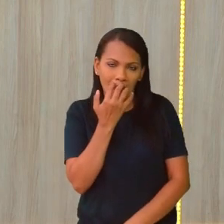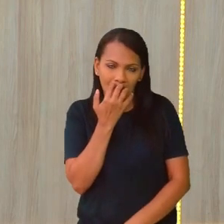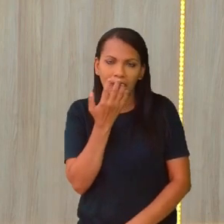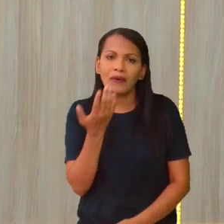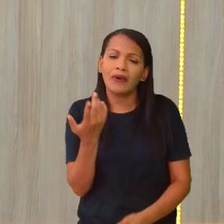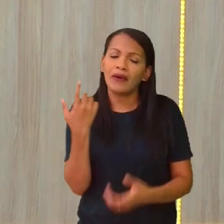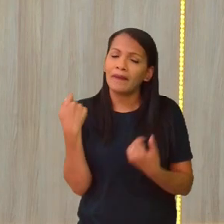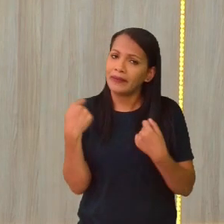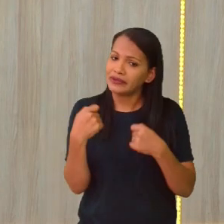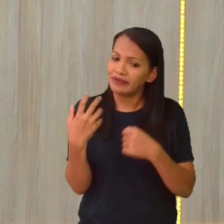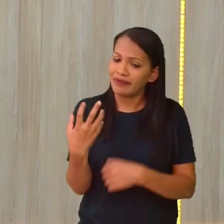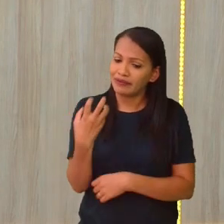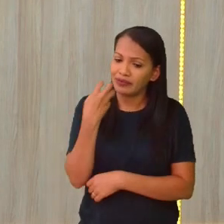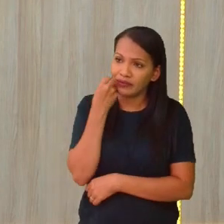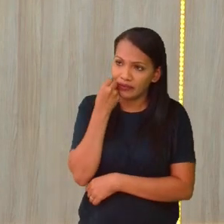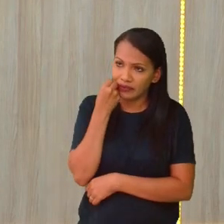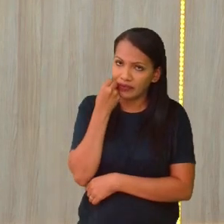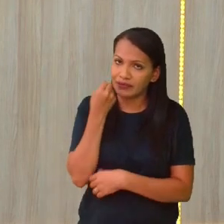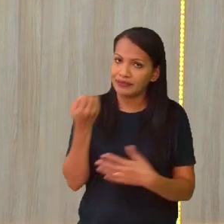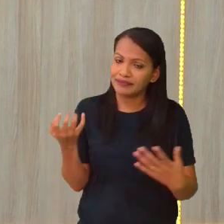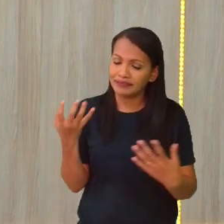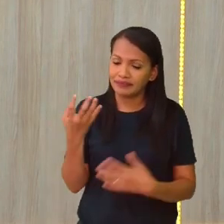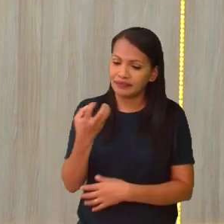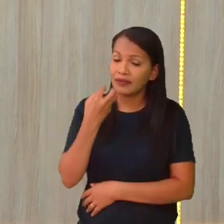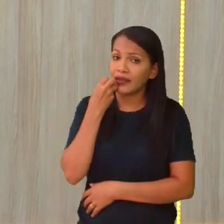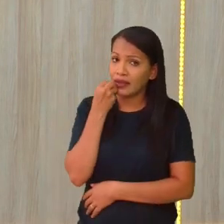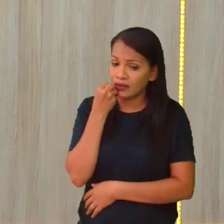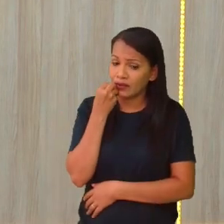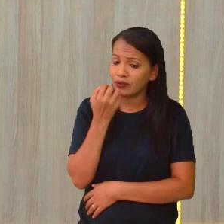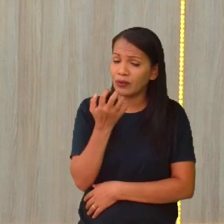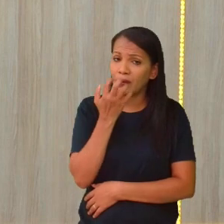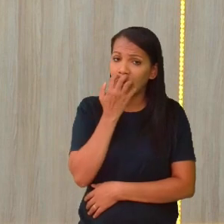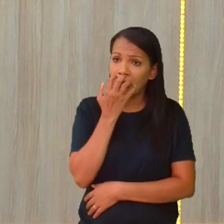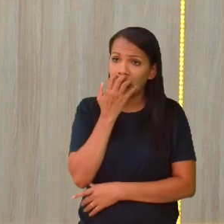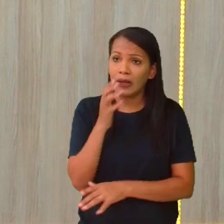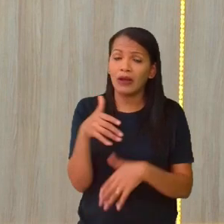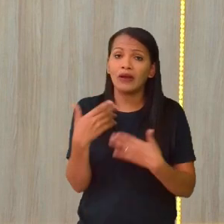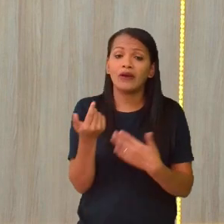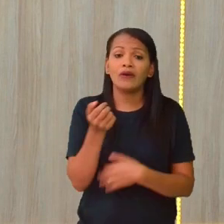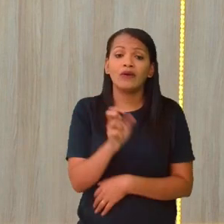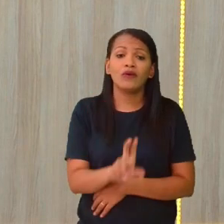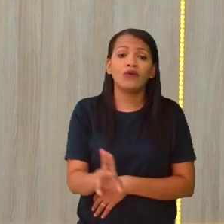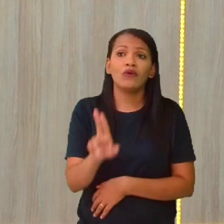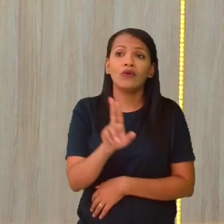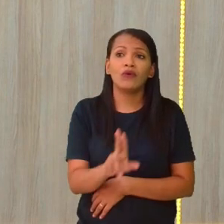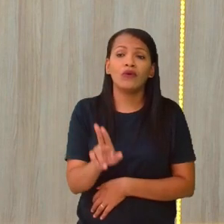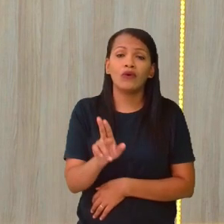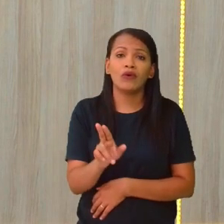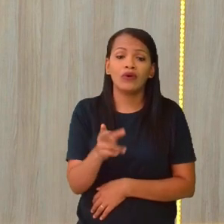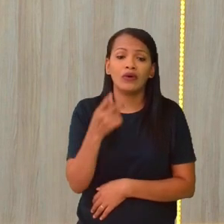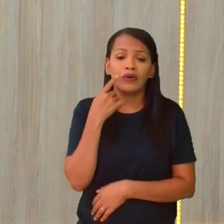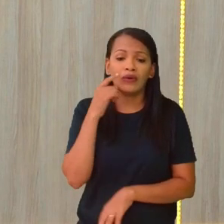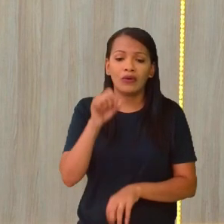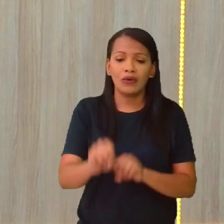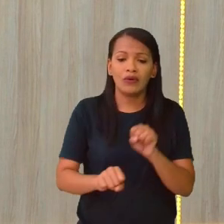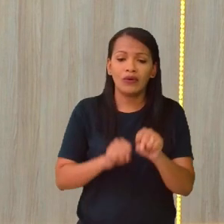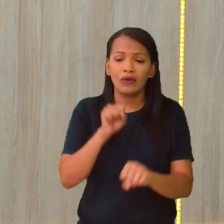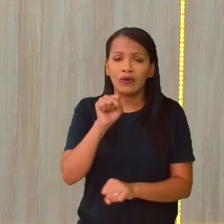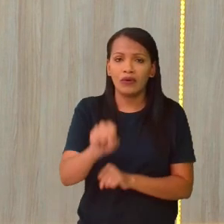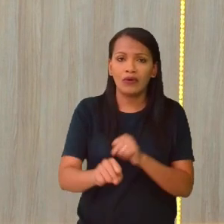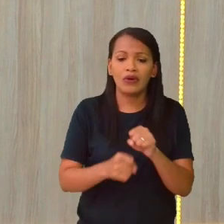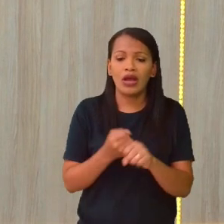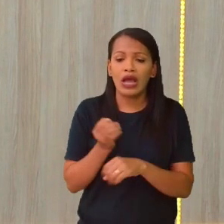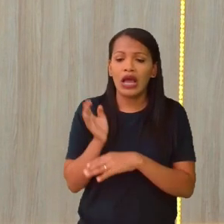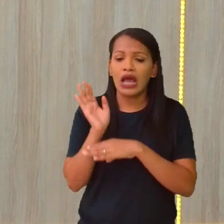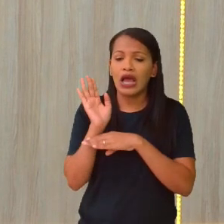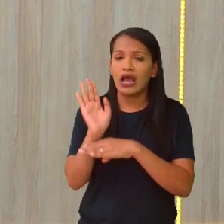caso precisava comprar. Não adoção. Ele adota o cachorrinho e aí utiliza parte da bicicleta para ajudar o